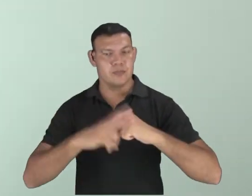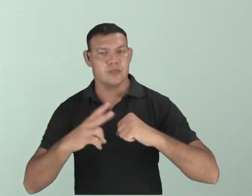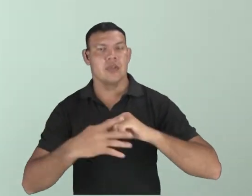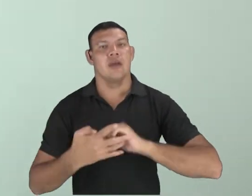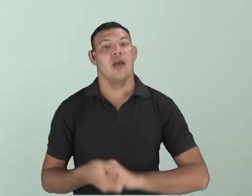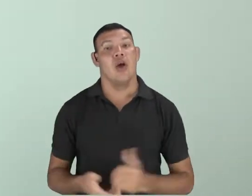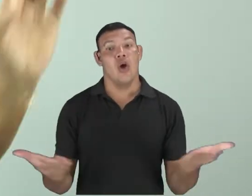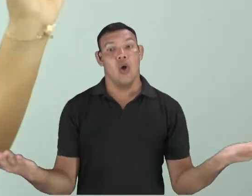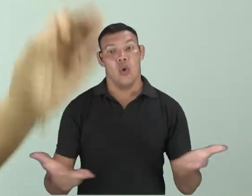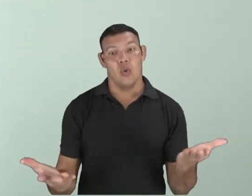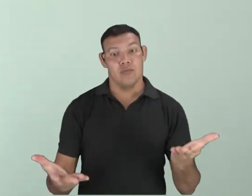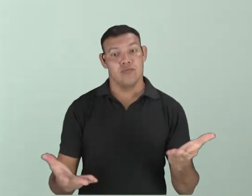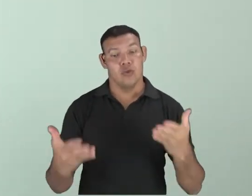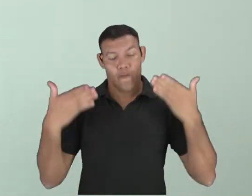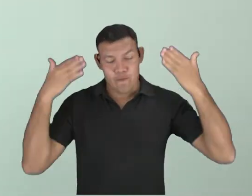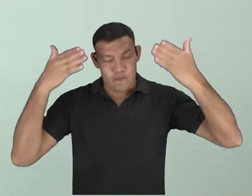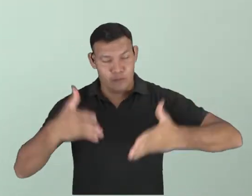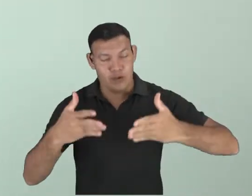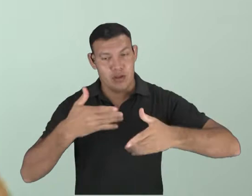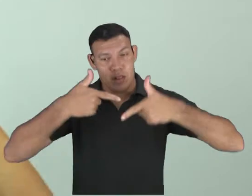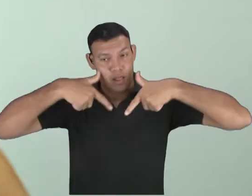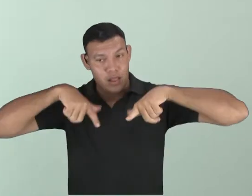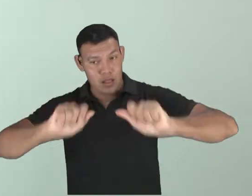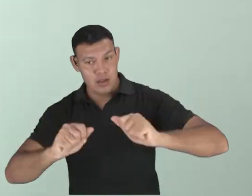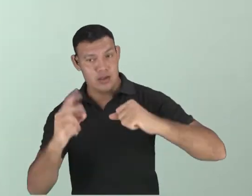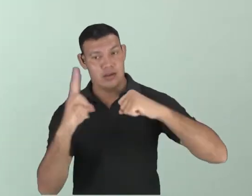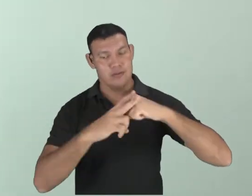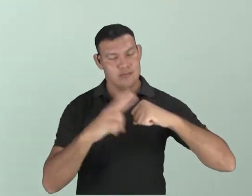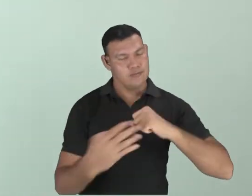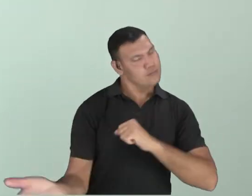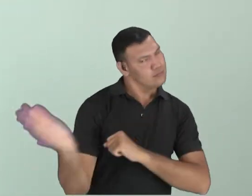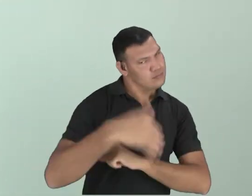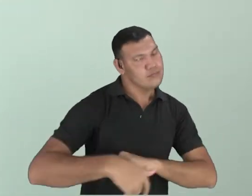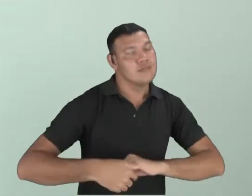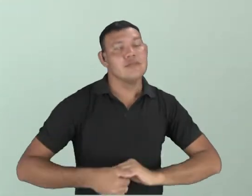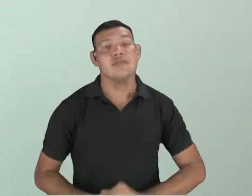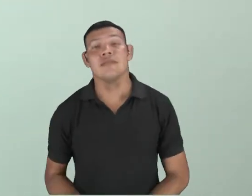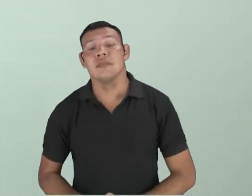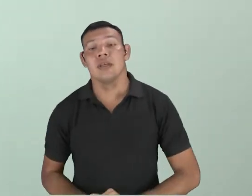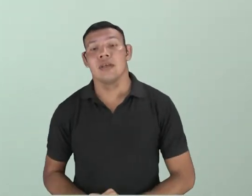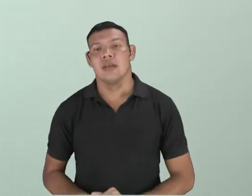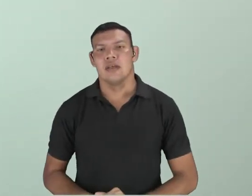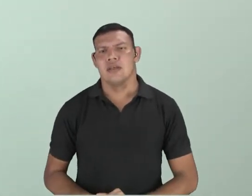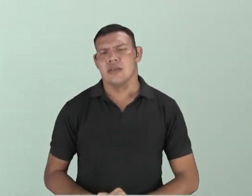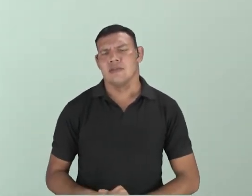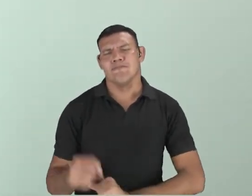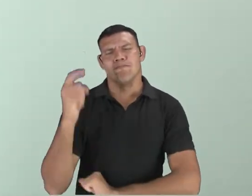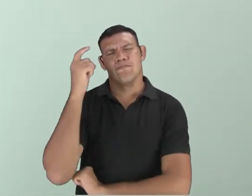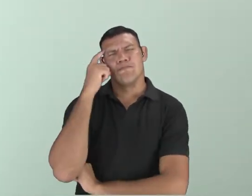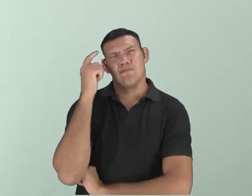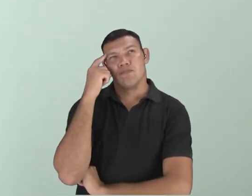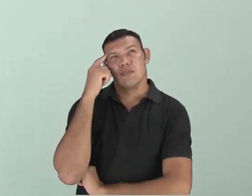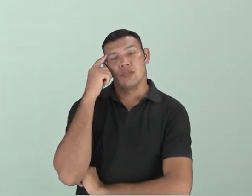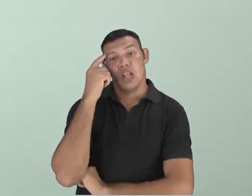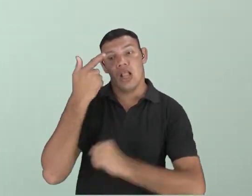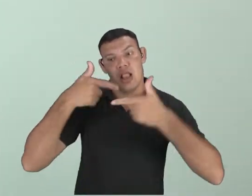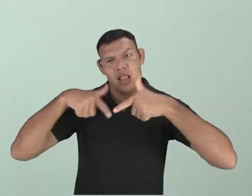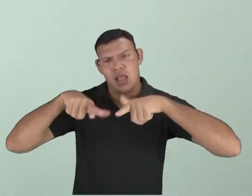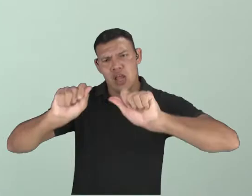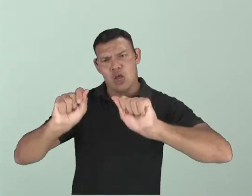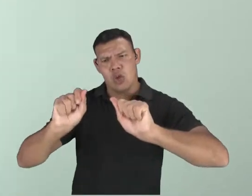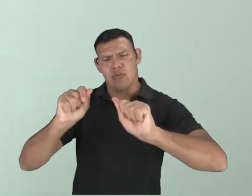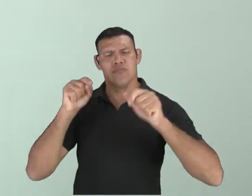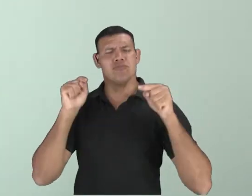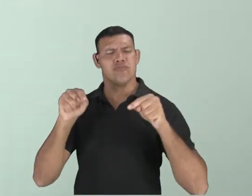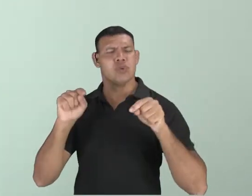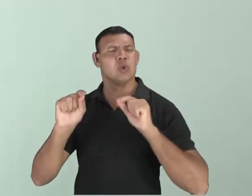sobre a linguagem verbal. Vamos lá? Bem, quando nós falarmos de linguagem, nós temos que entender um